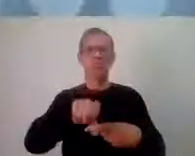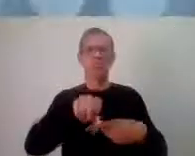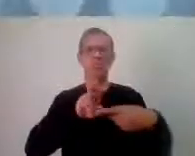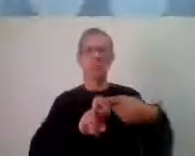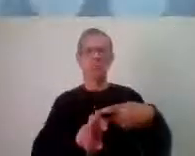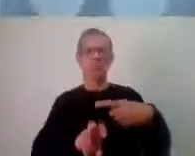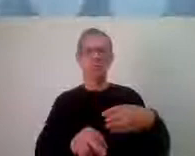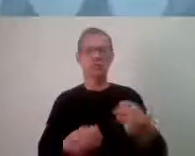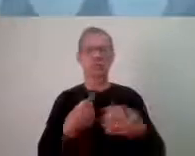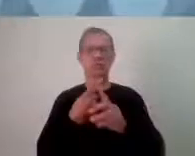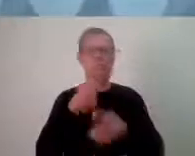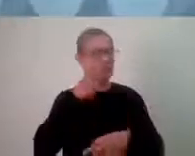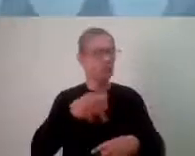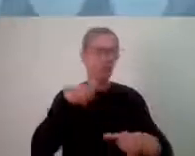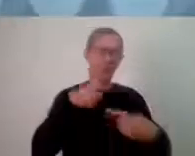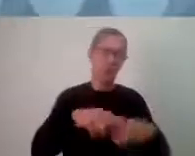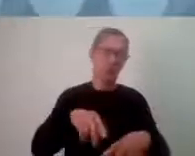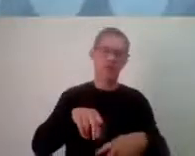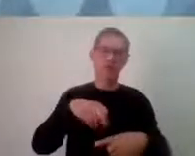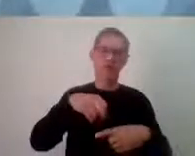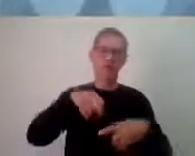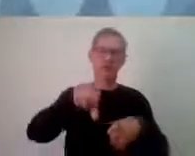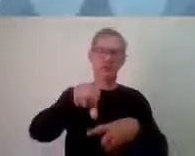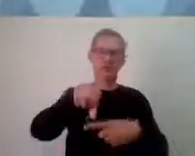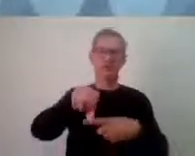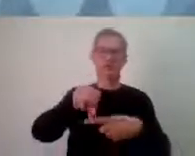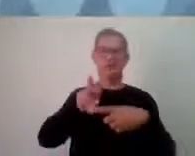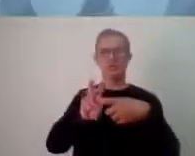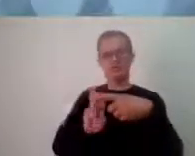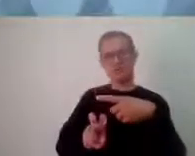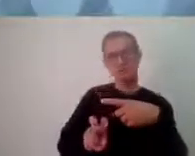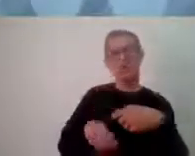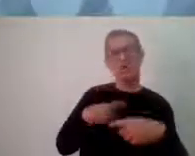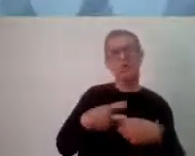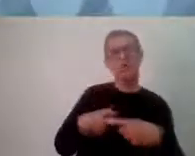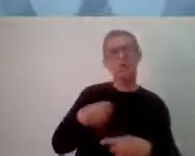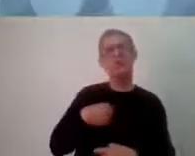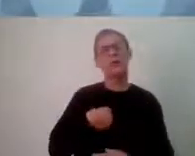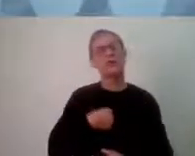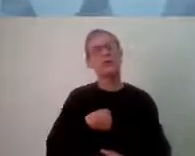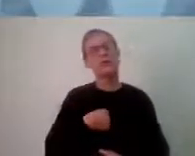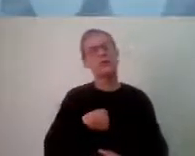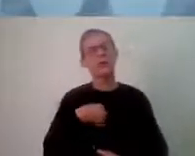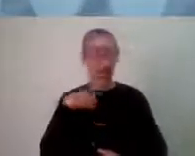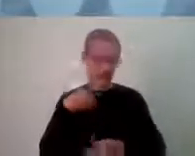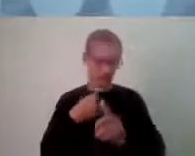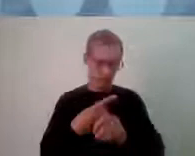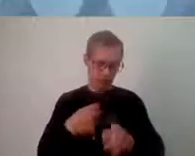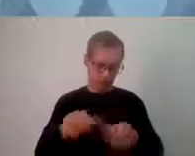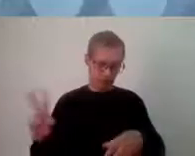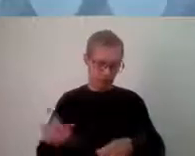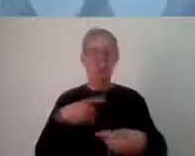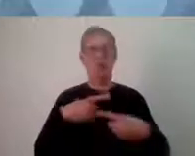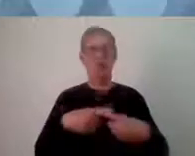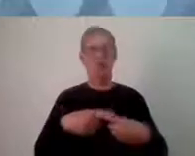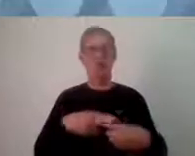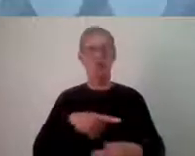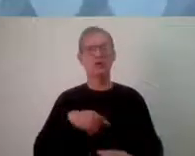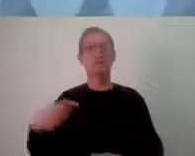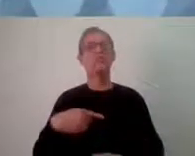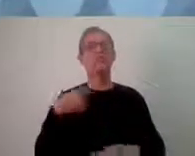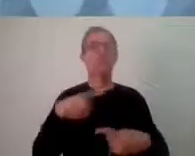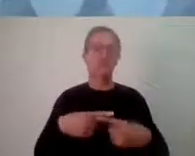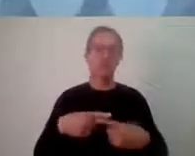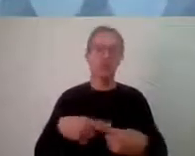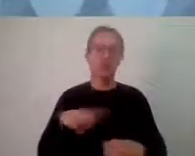professora? Uai, porque 9,5, gente, ali. Por que eu encontrei esse valor? Por que deu menos? Porque